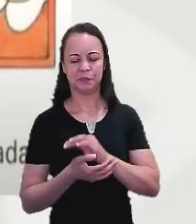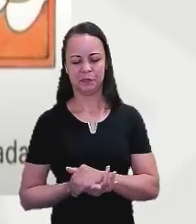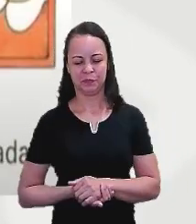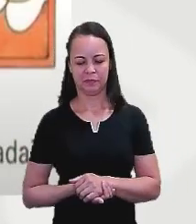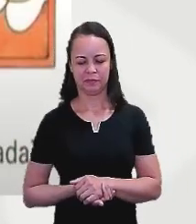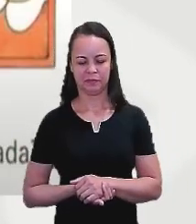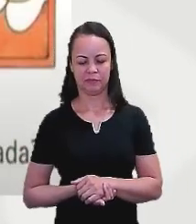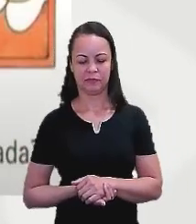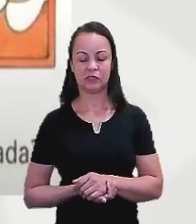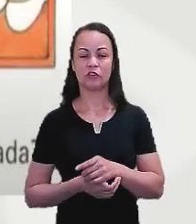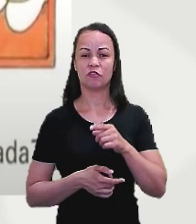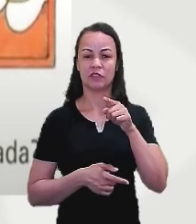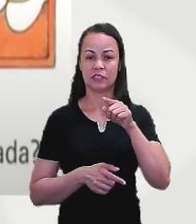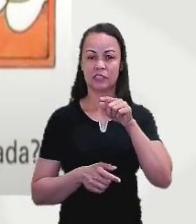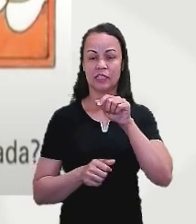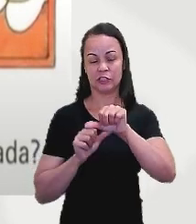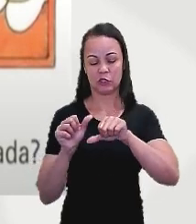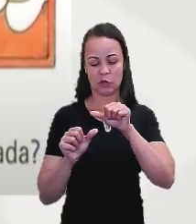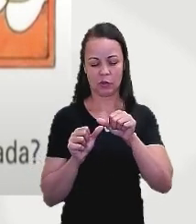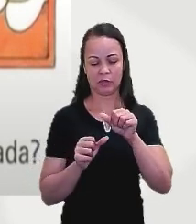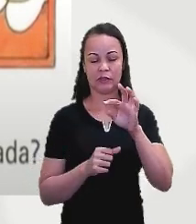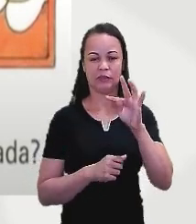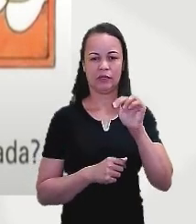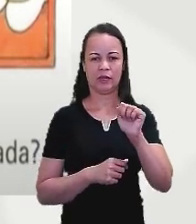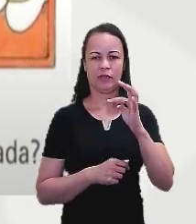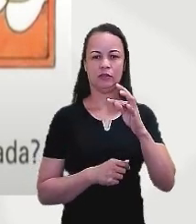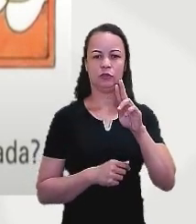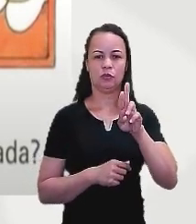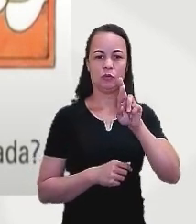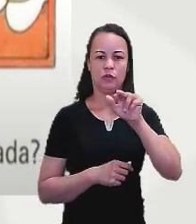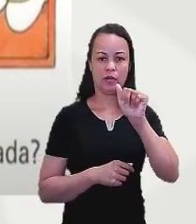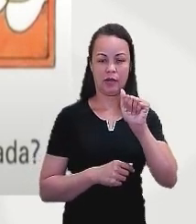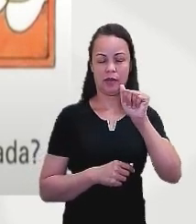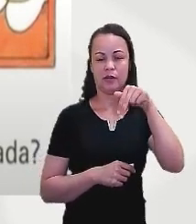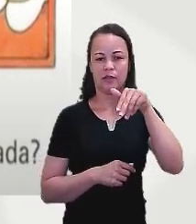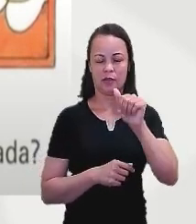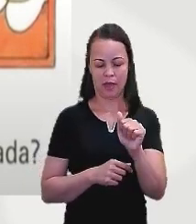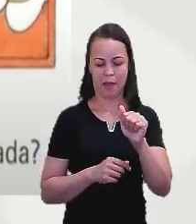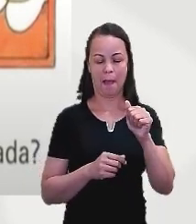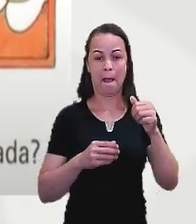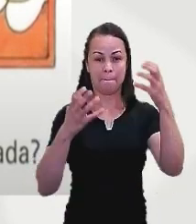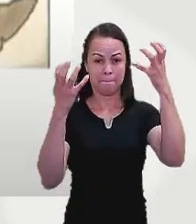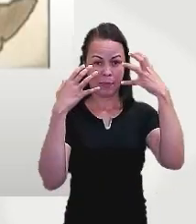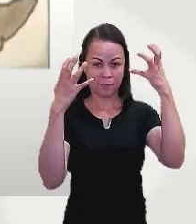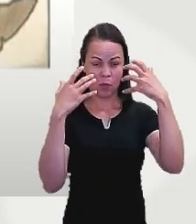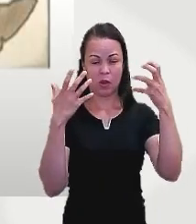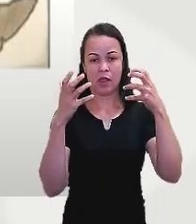Você troca uma taturana molhada por uma banana descascada?